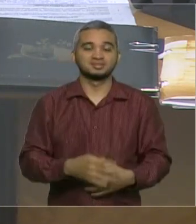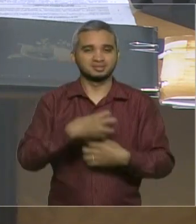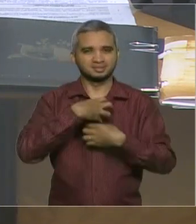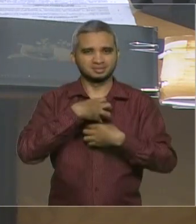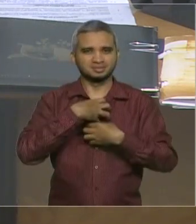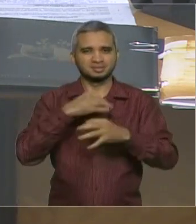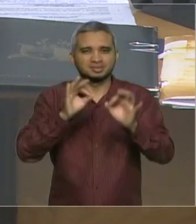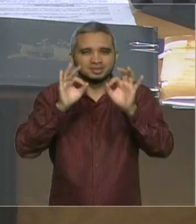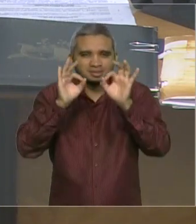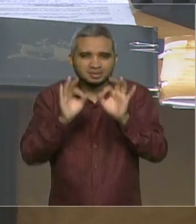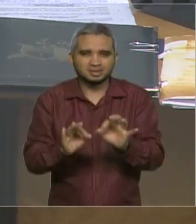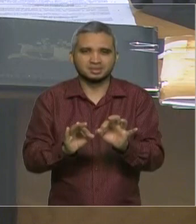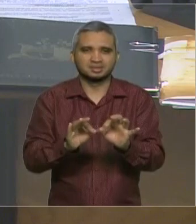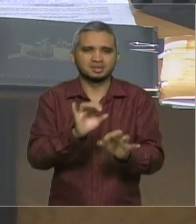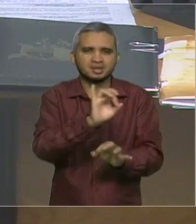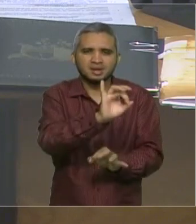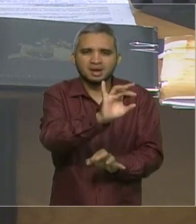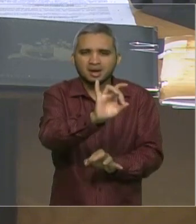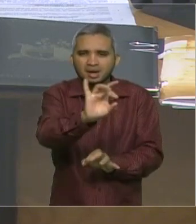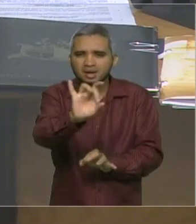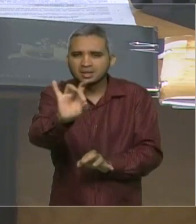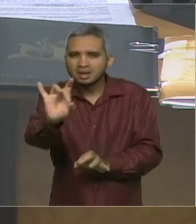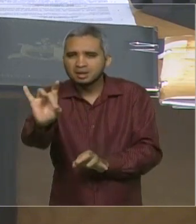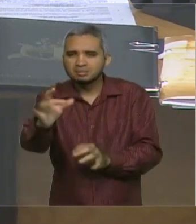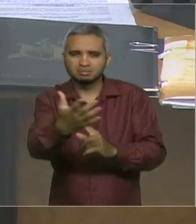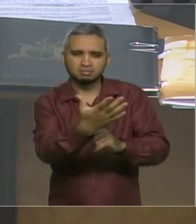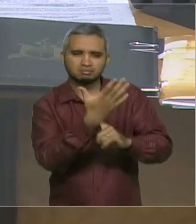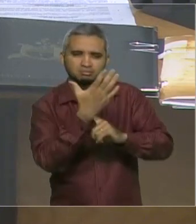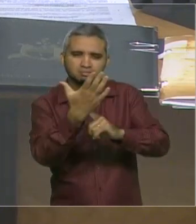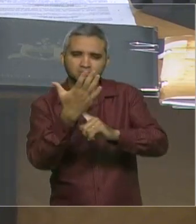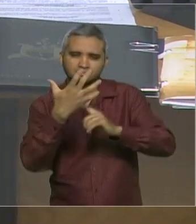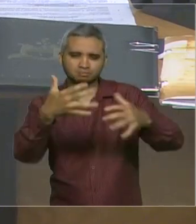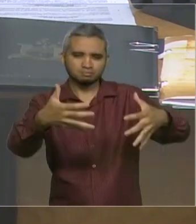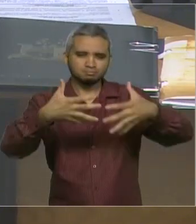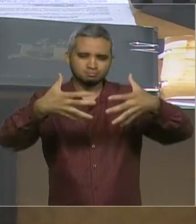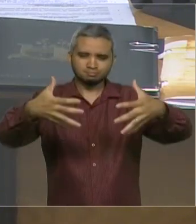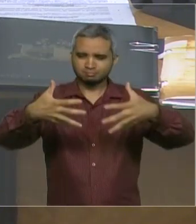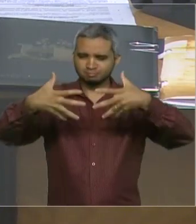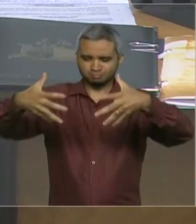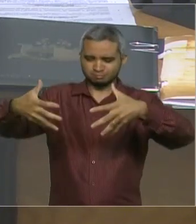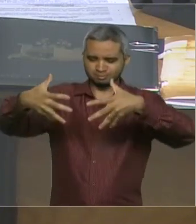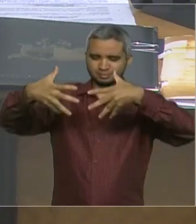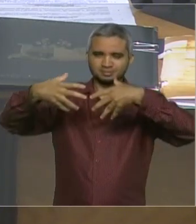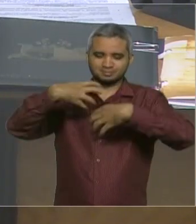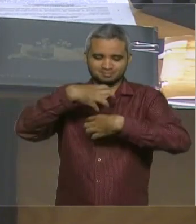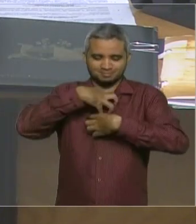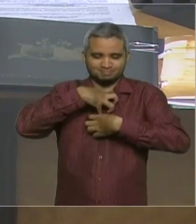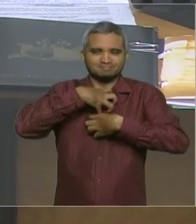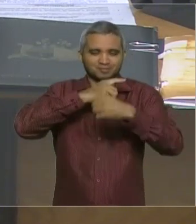um de vocês me fizeram chegar mais forte até aqui.